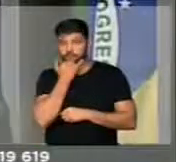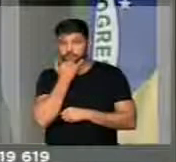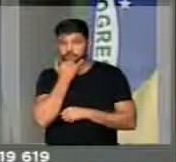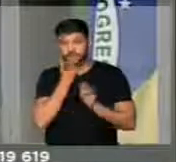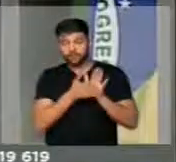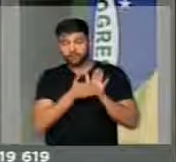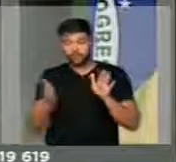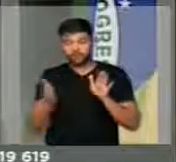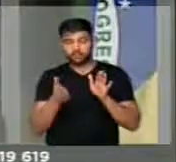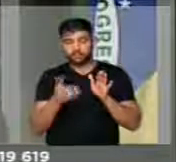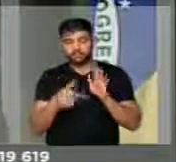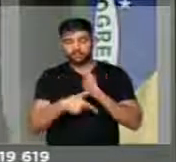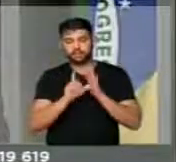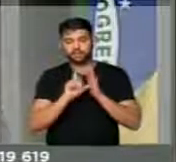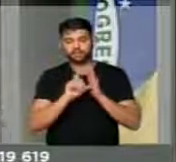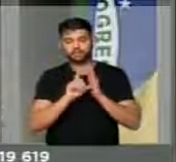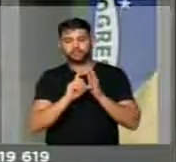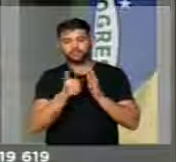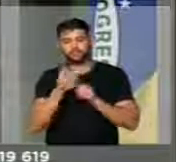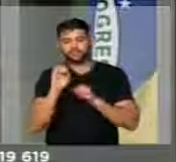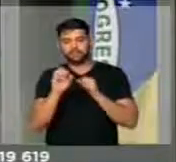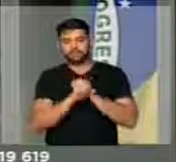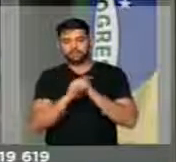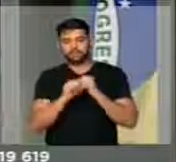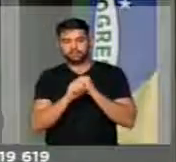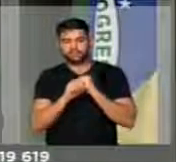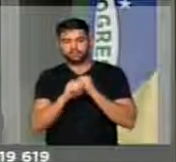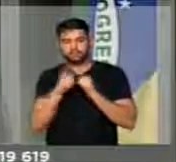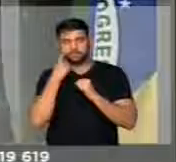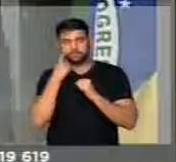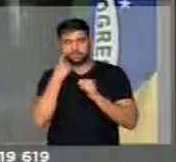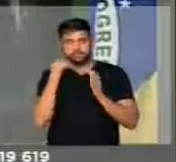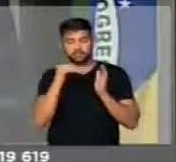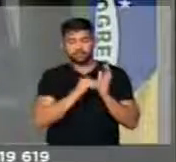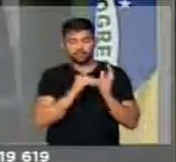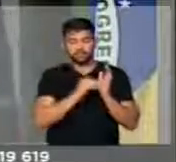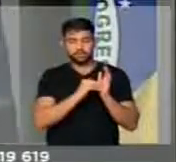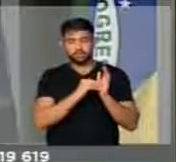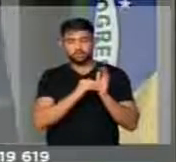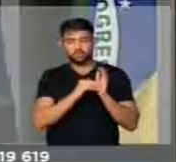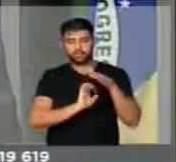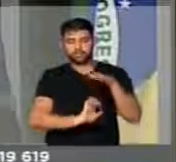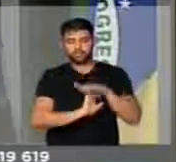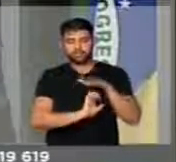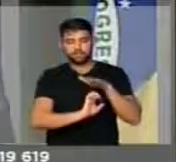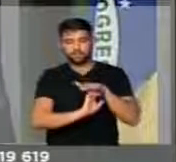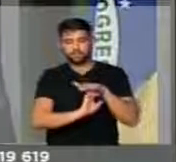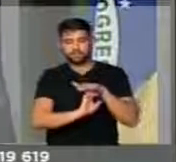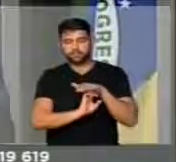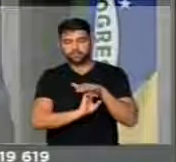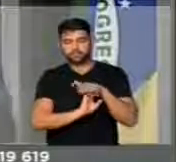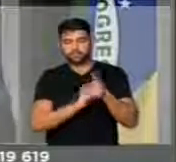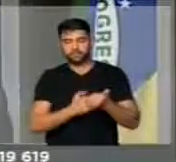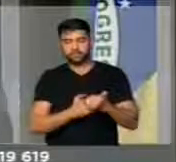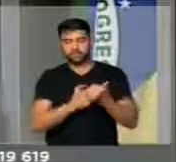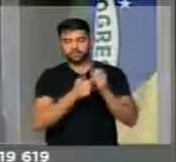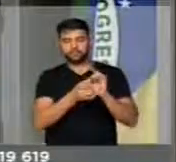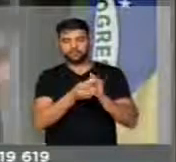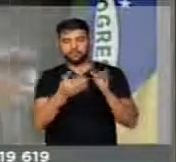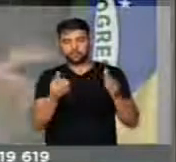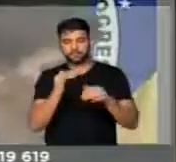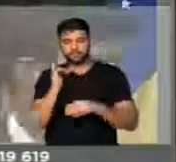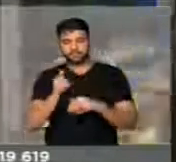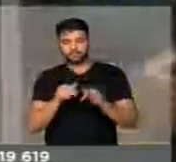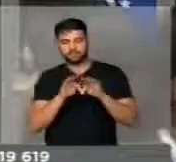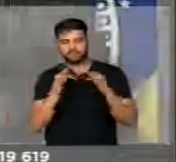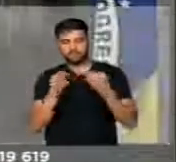que o prazo que antes eram de 10 anos, como veio do Senado, para que as empresas ofertassem na